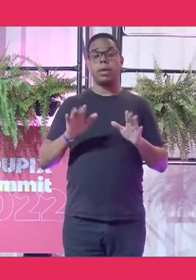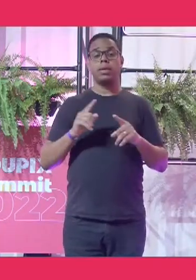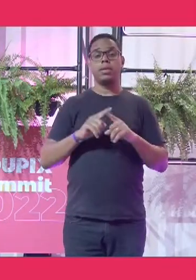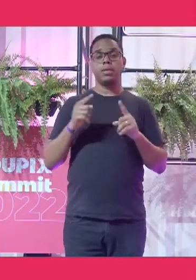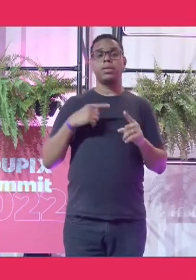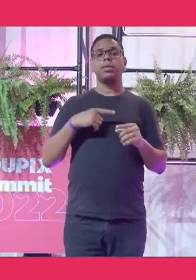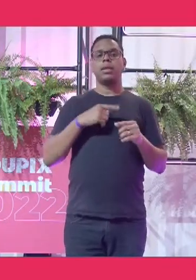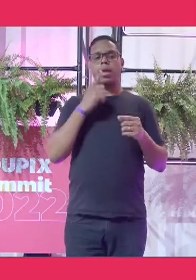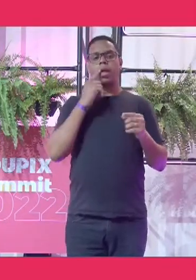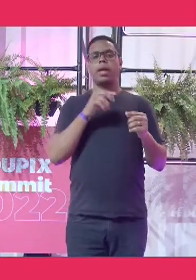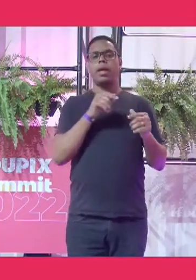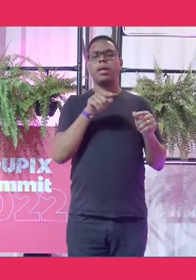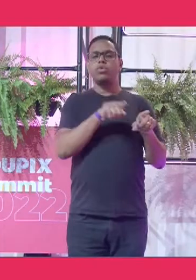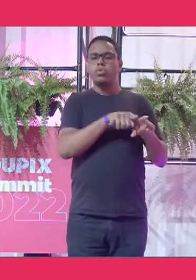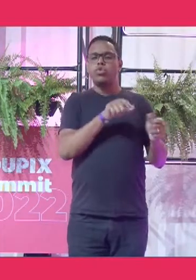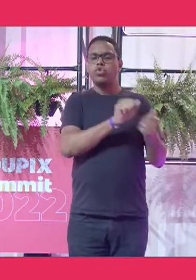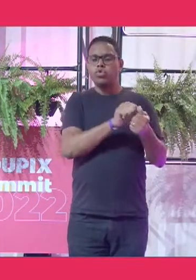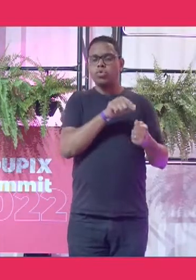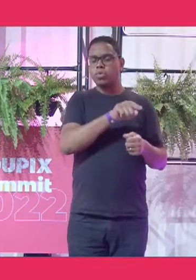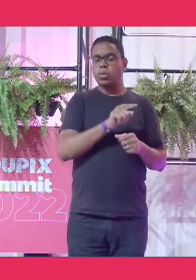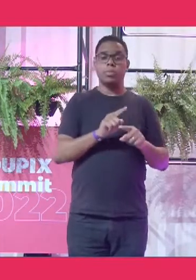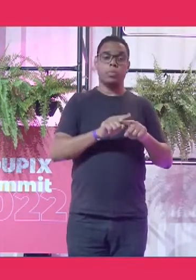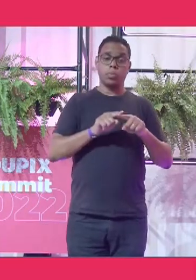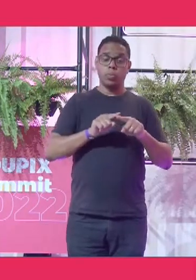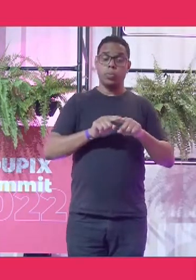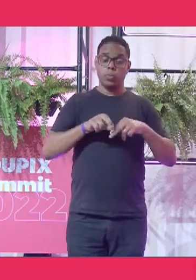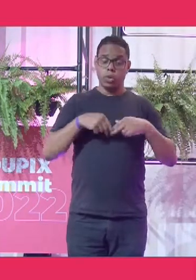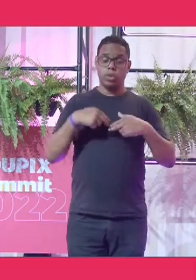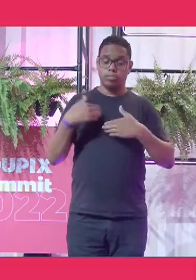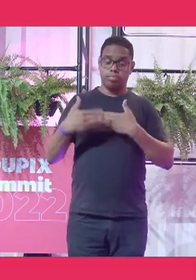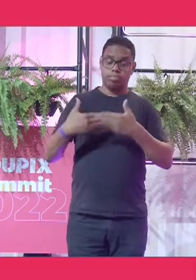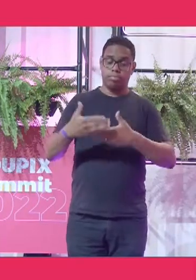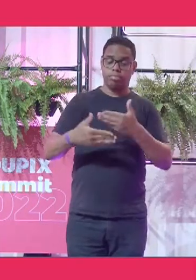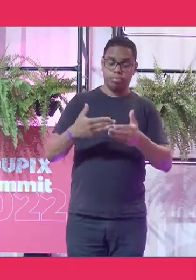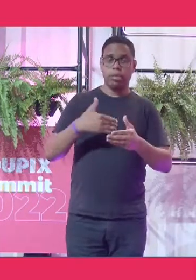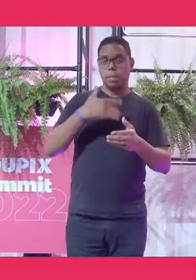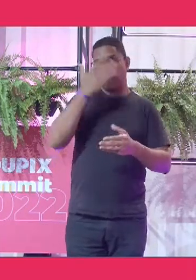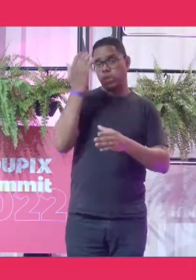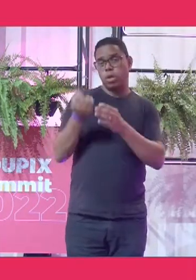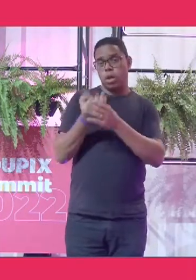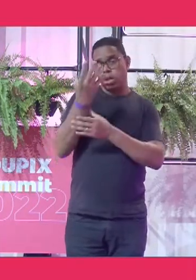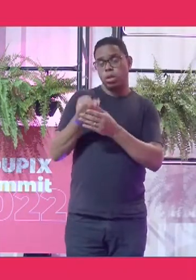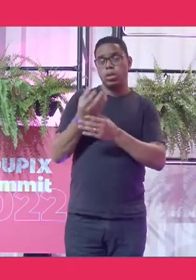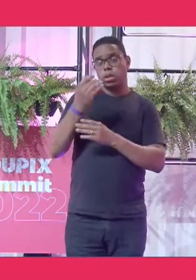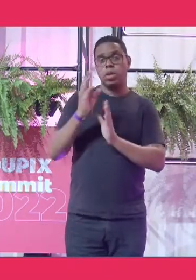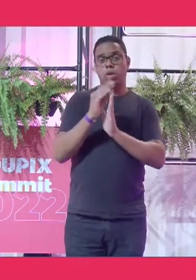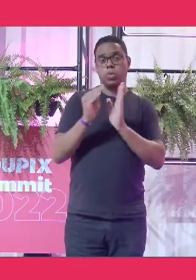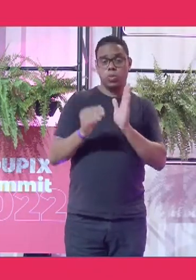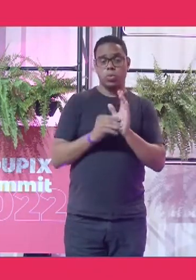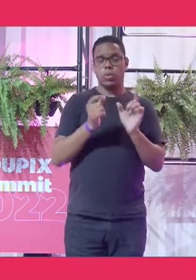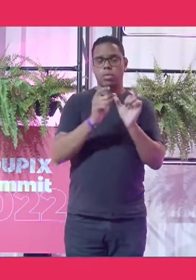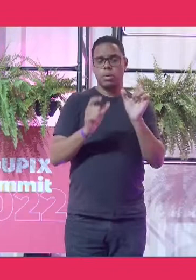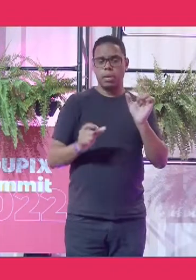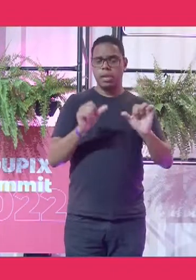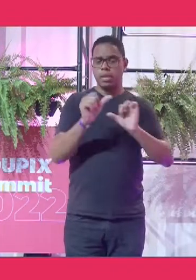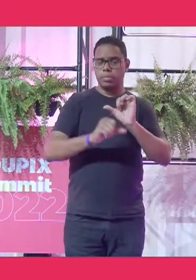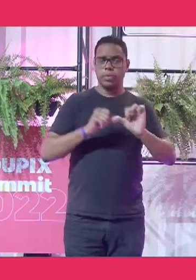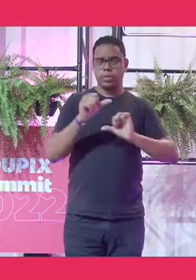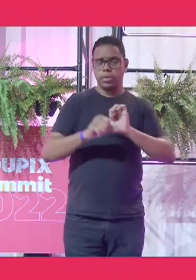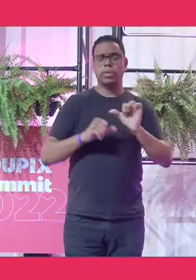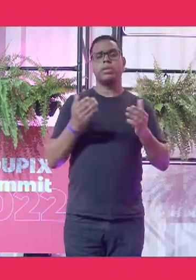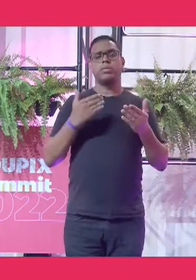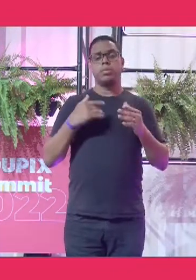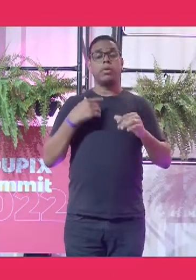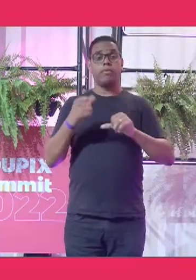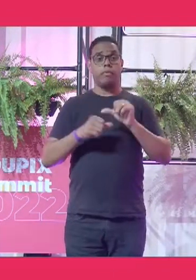estão grudadinhos, né? E nesse processo, não só os criadores se deitam no algoritmo e transformam o discurso e